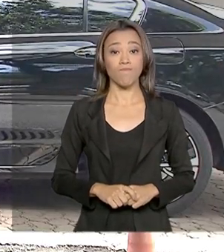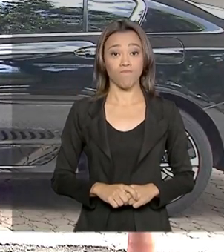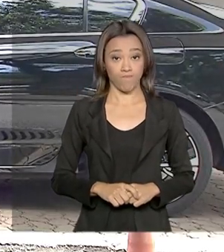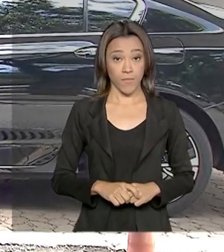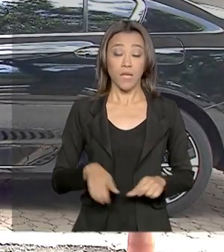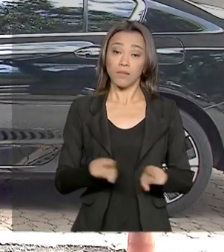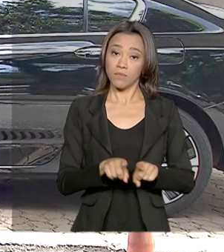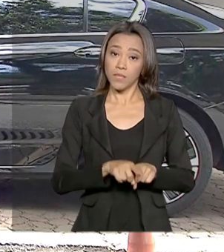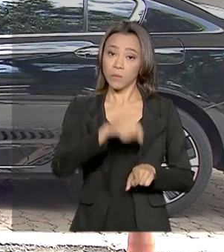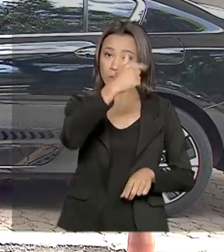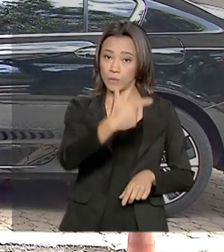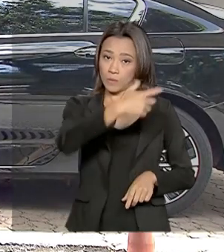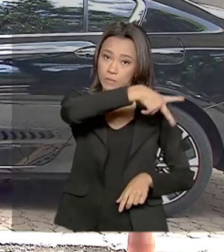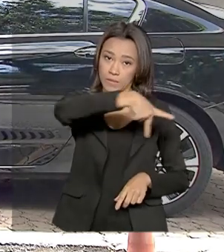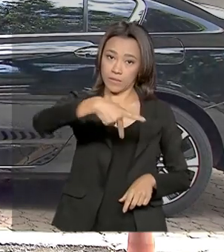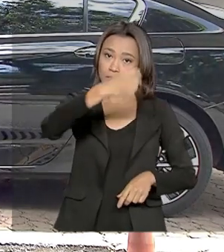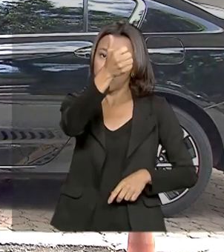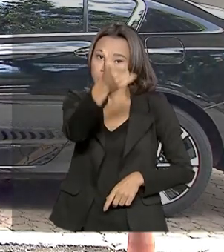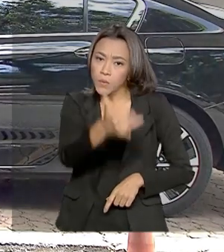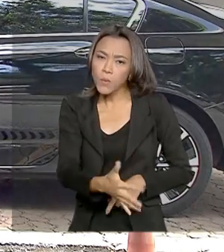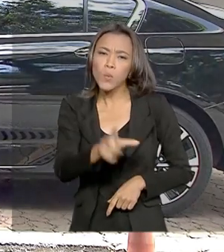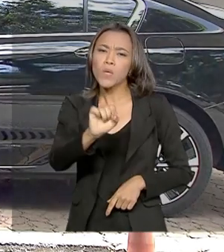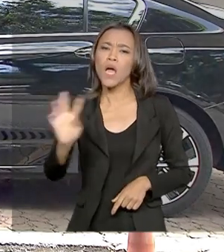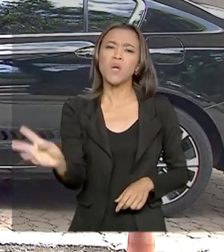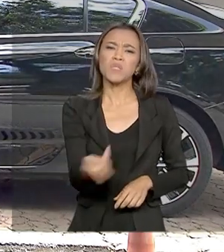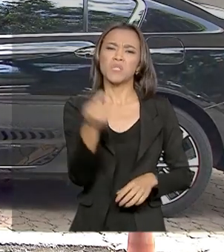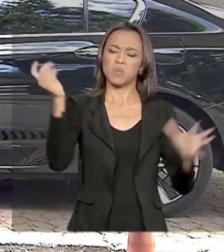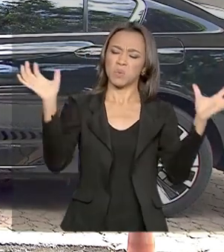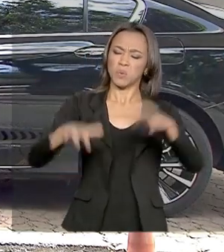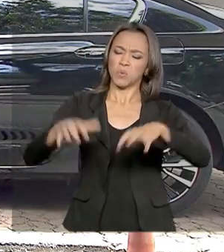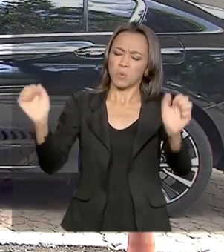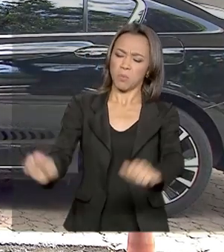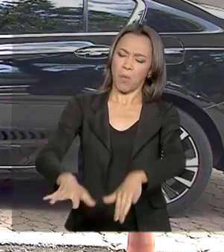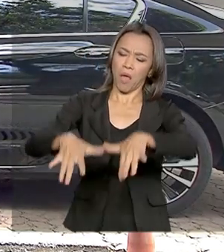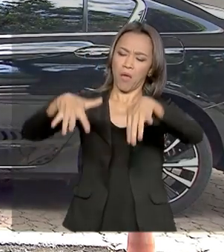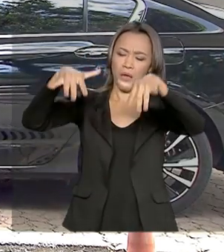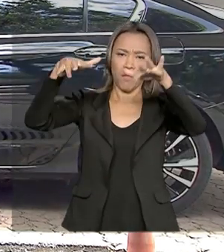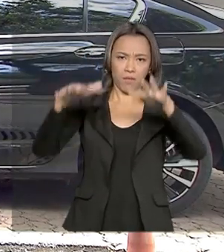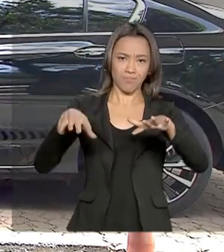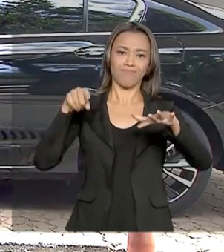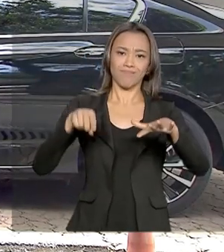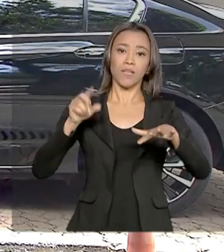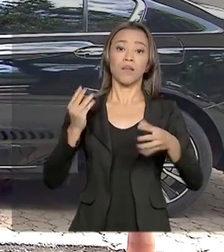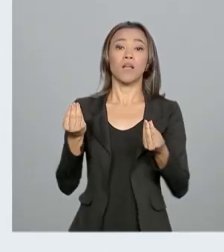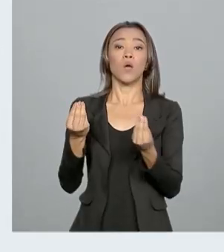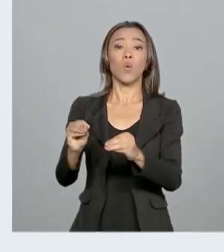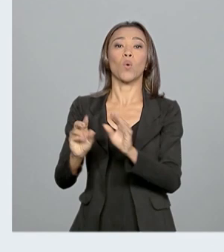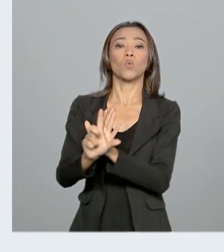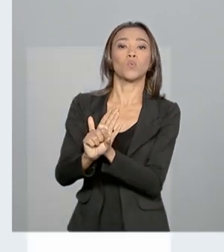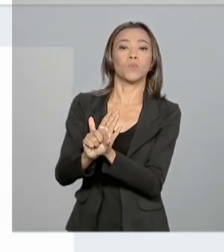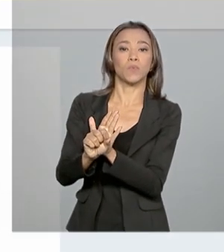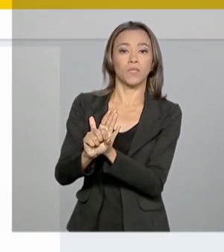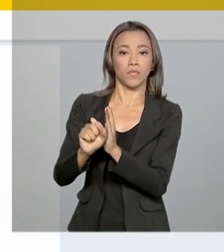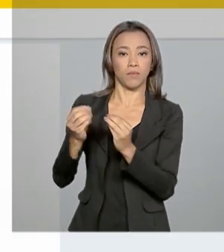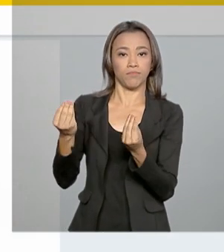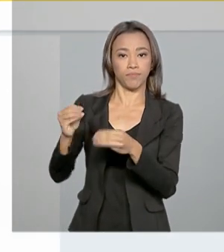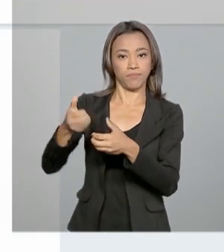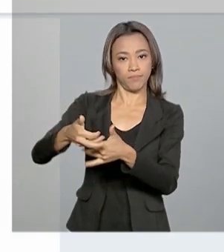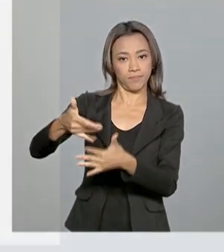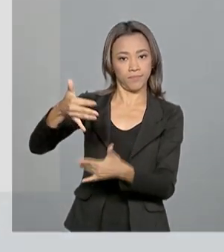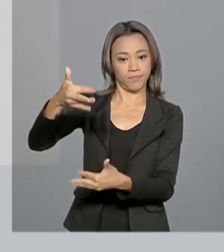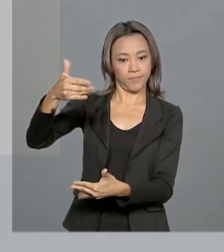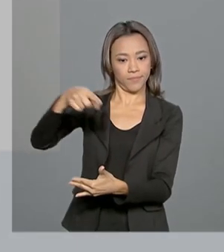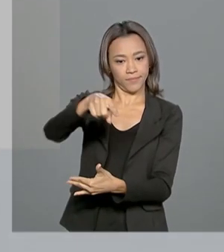Mourão também comentou sobre a situação das enchentes no país por meio de sua conta no Twitter. Ele disse estar atento